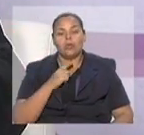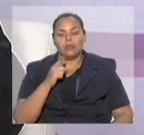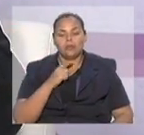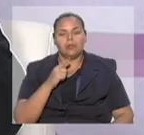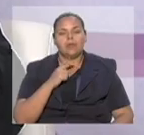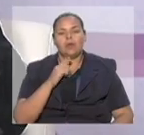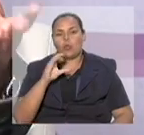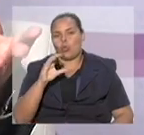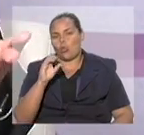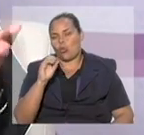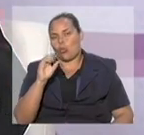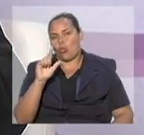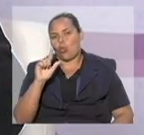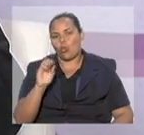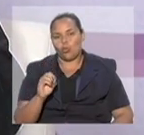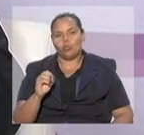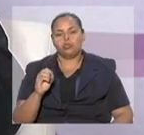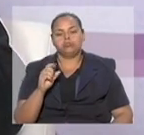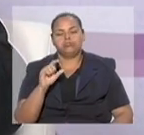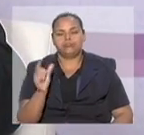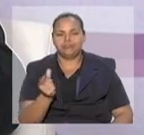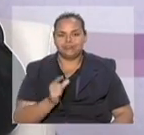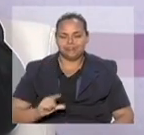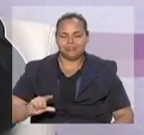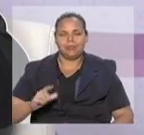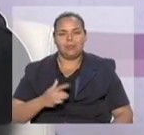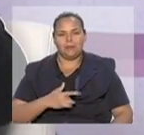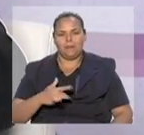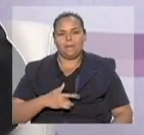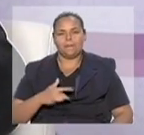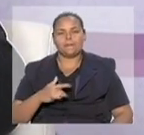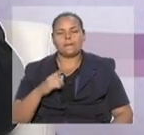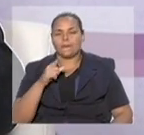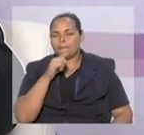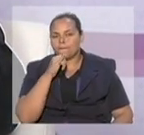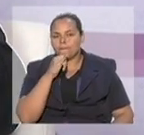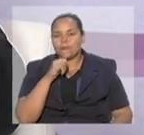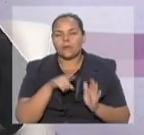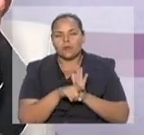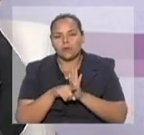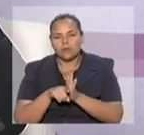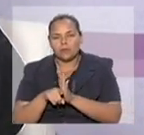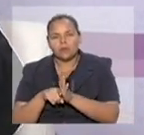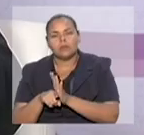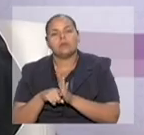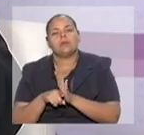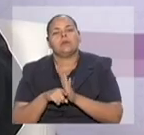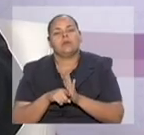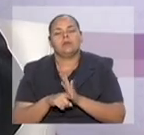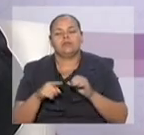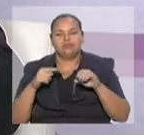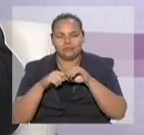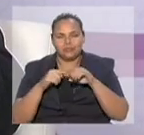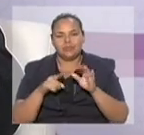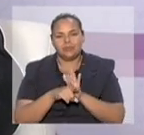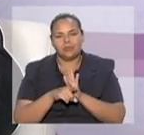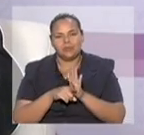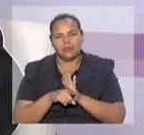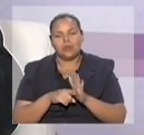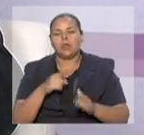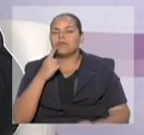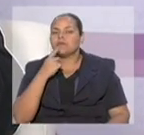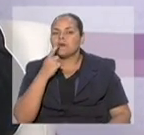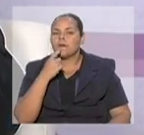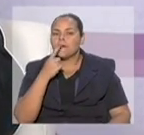pode ser rastreado. Então existem técnicas de rastreamento, seja através da colonoscopia, ou seja, através de um exame muito simples que a gente chama de